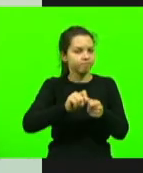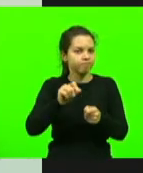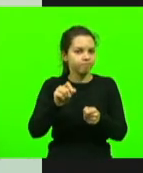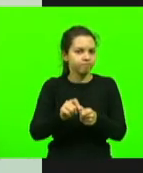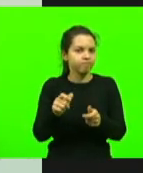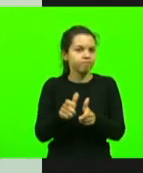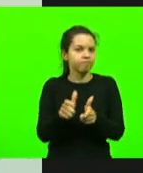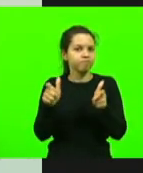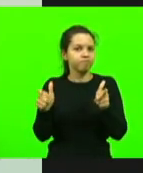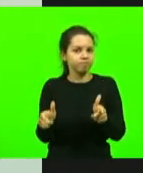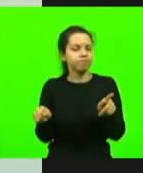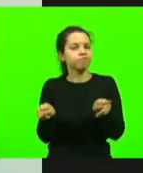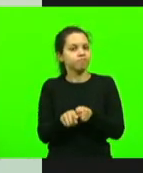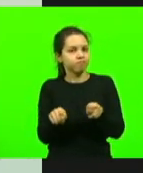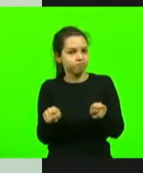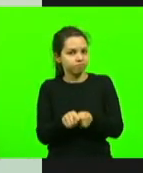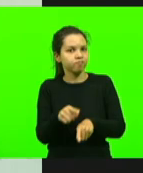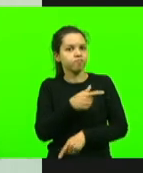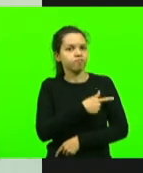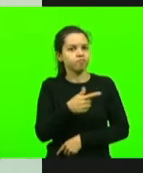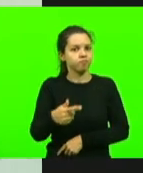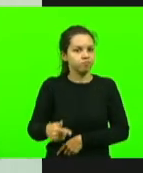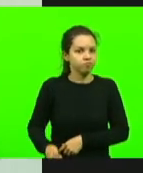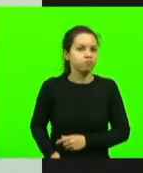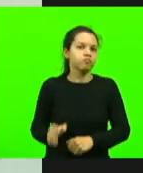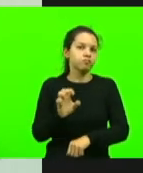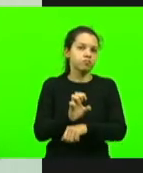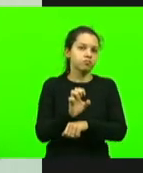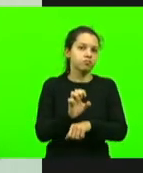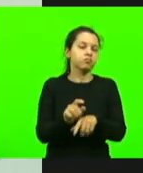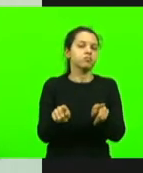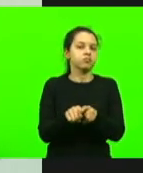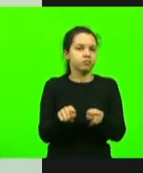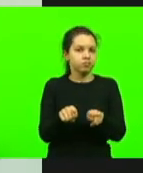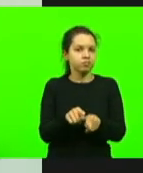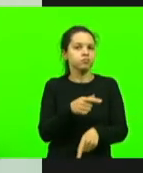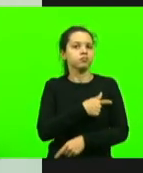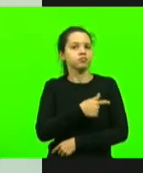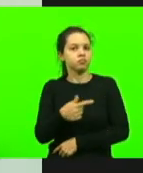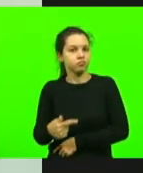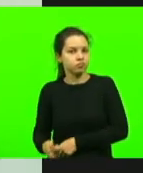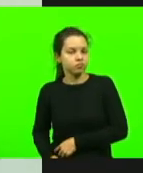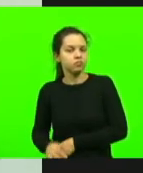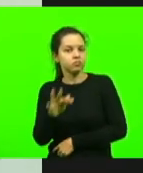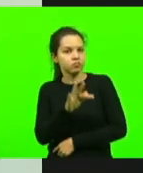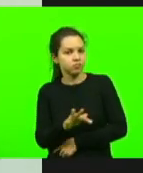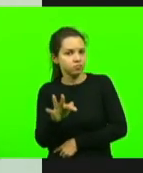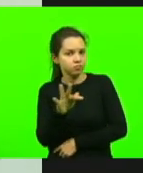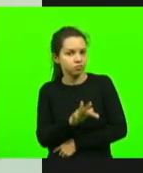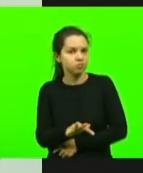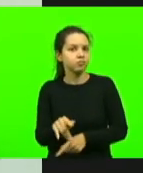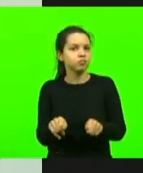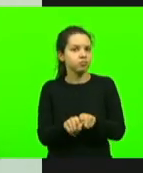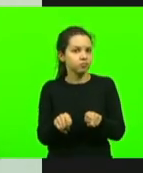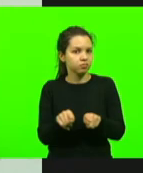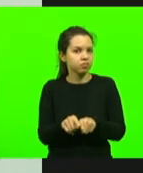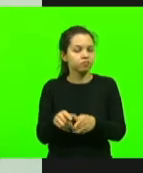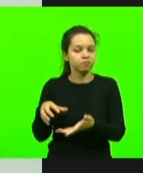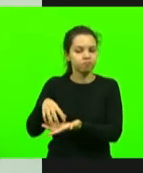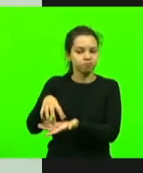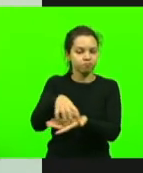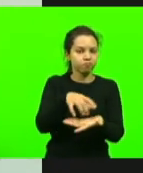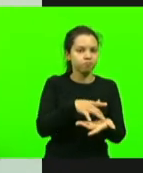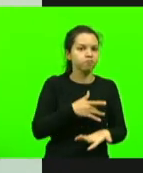grande parte também organizado E também o governo federal mas se materializa na unidade de saúde no hospital